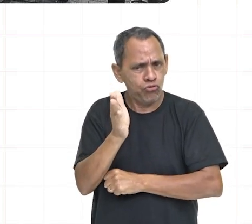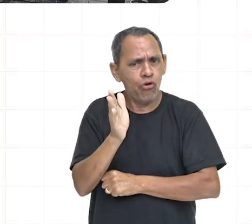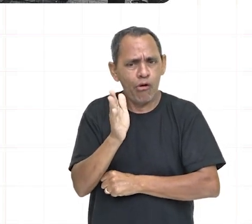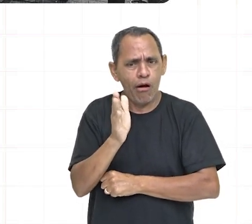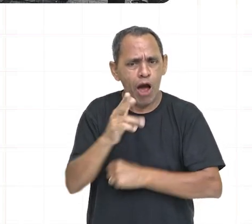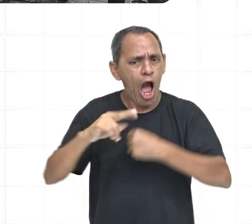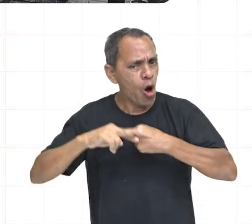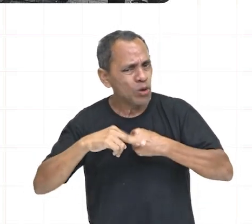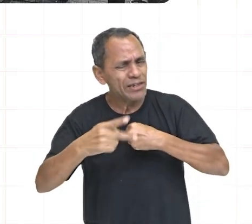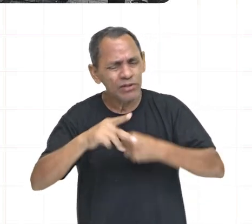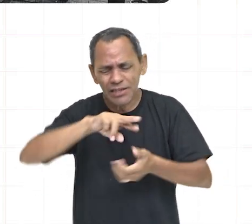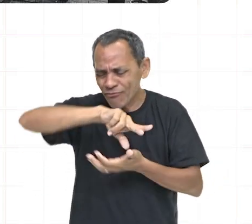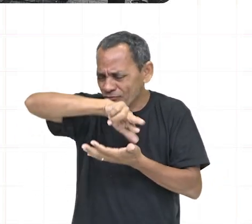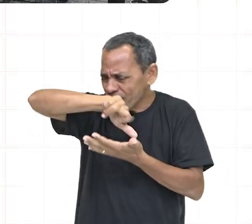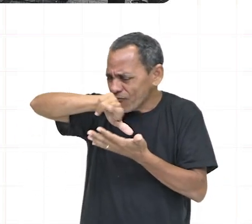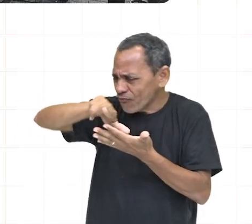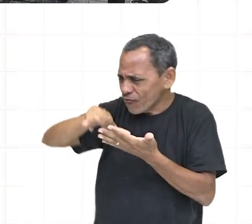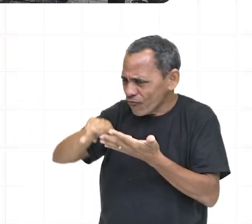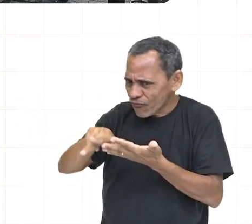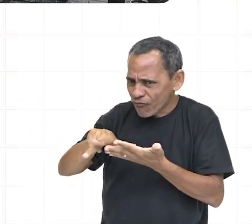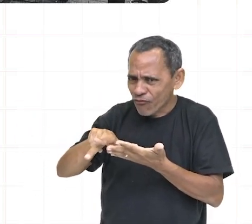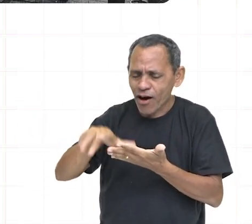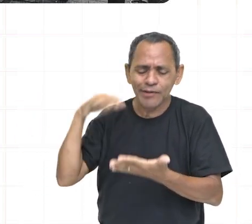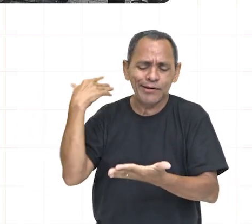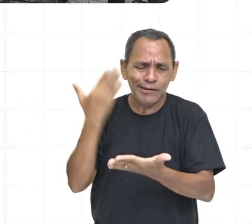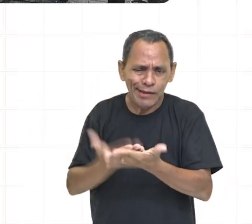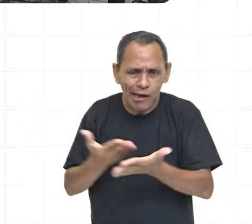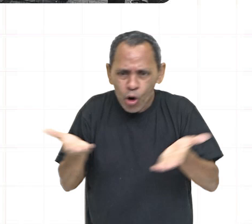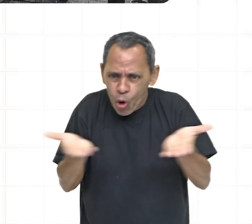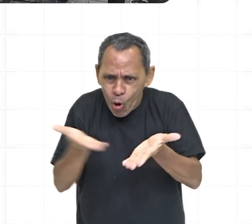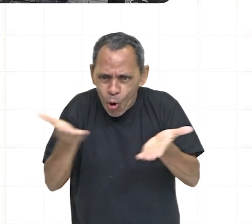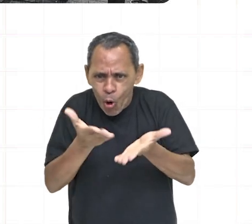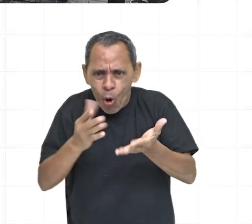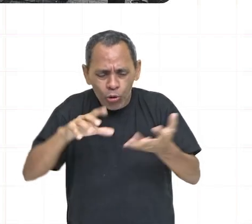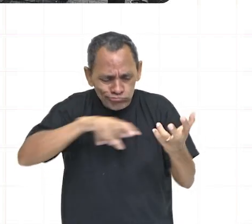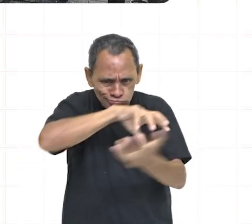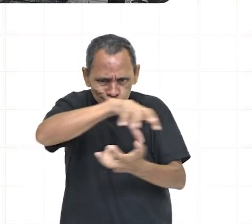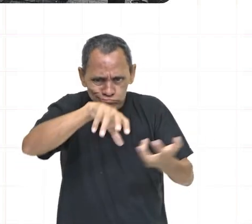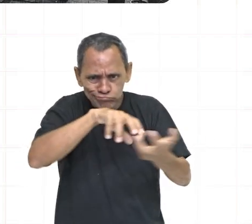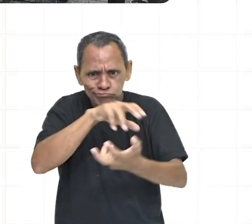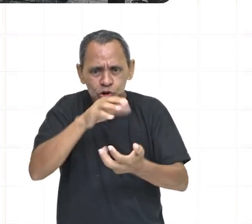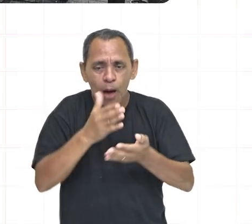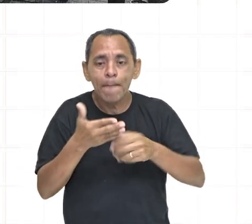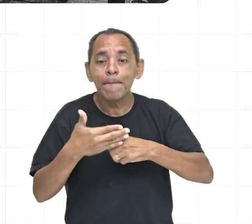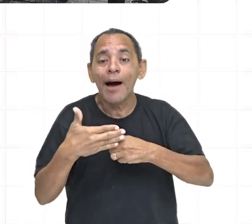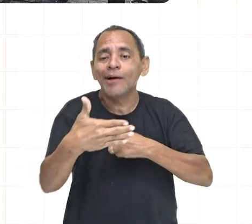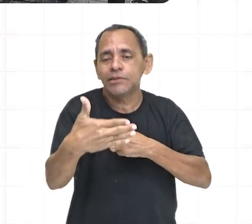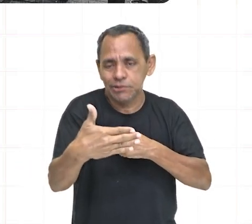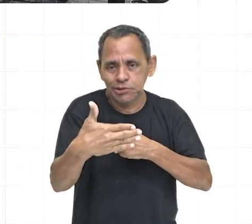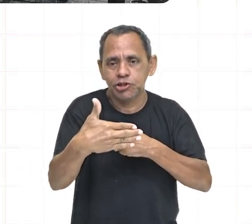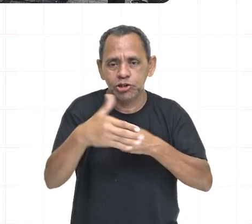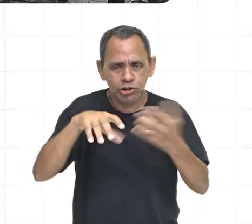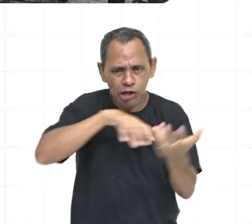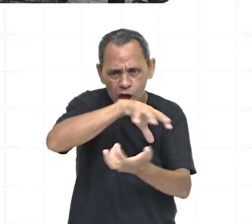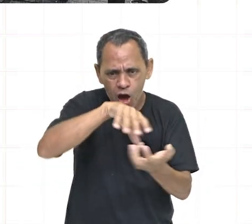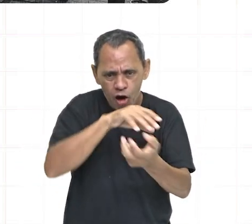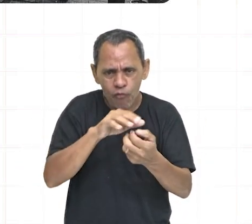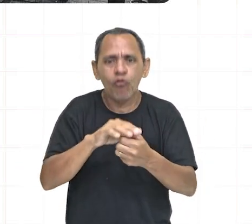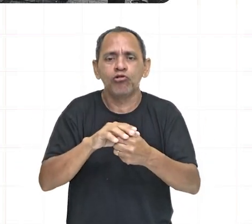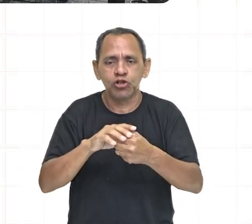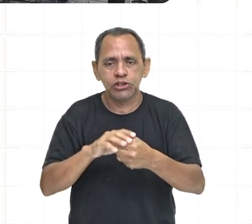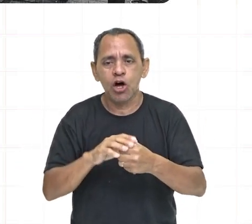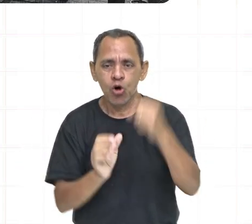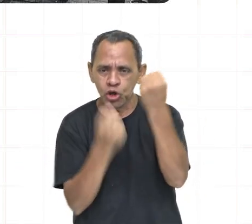consequências aí que vieram da Revolução Industrial. Nessa imagem que vocês estão vendo, nós estamos vendo ali uma